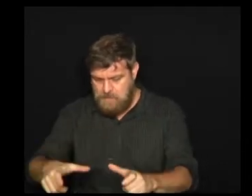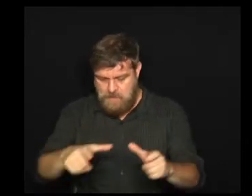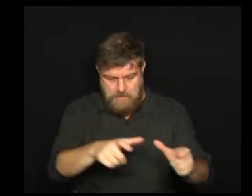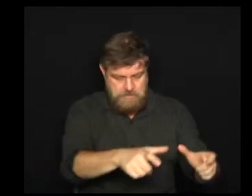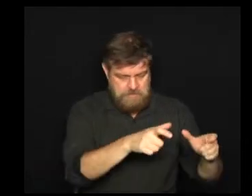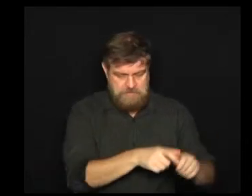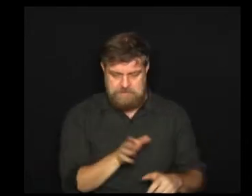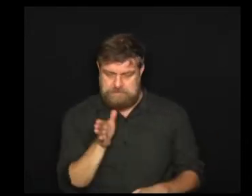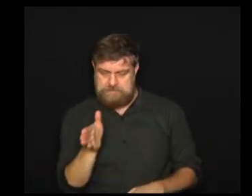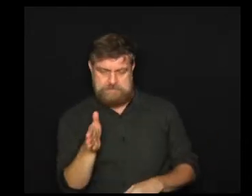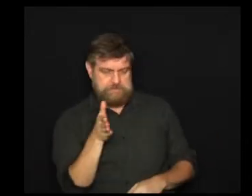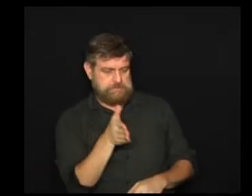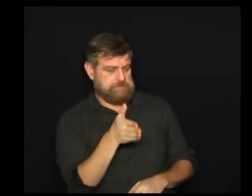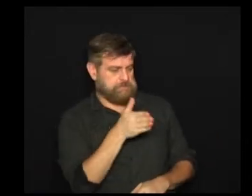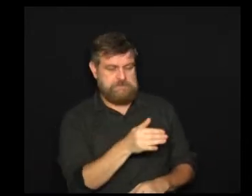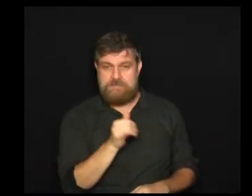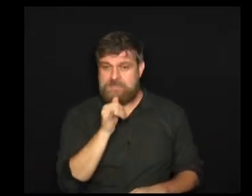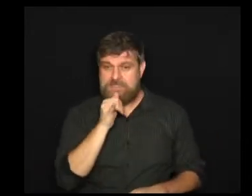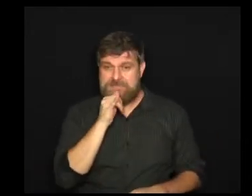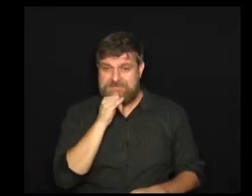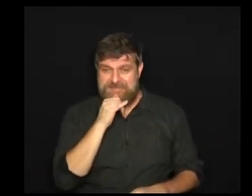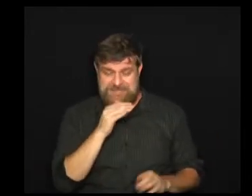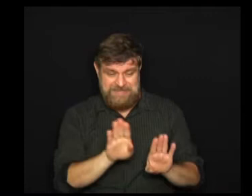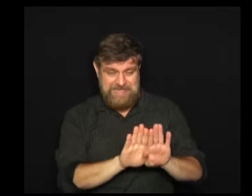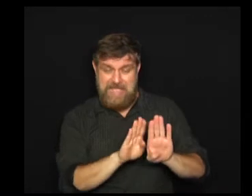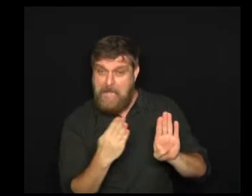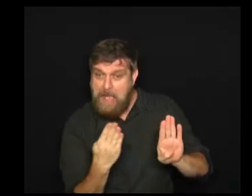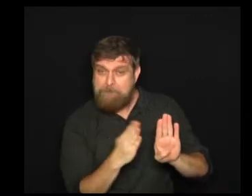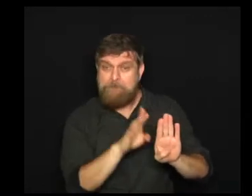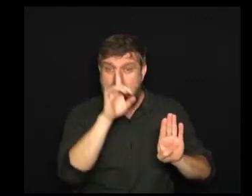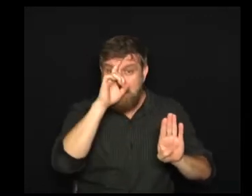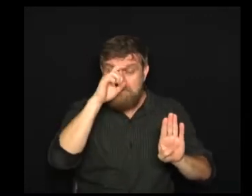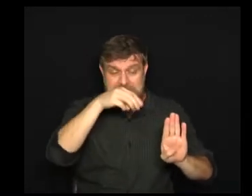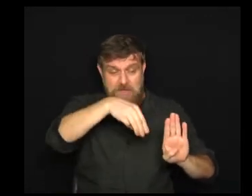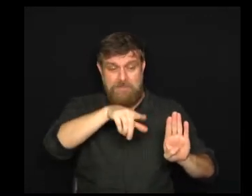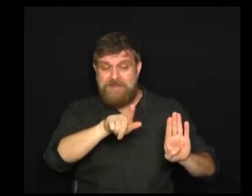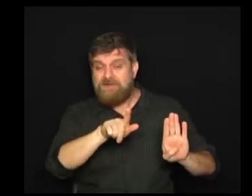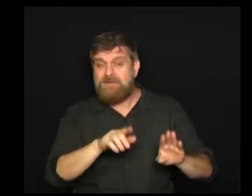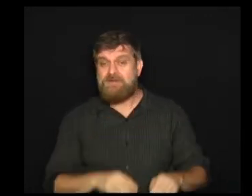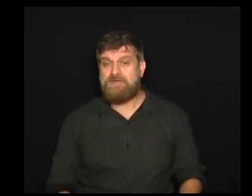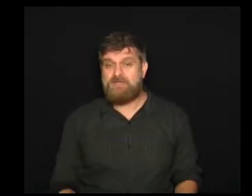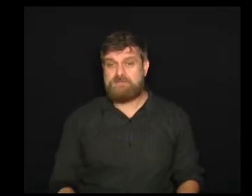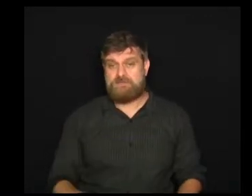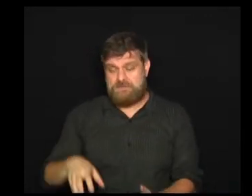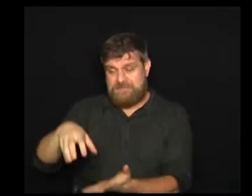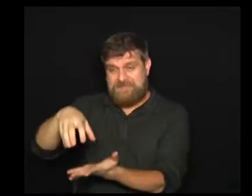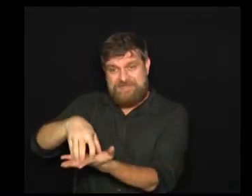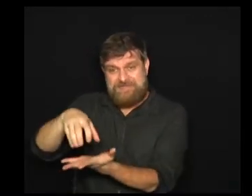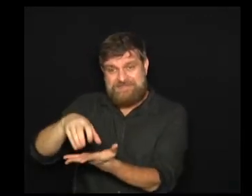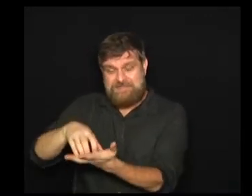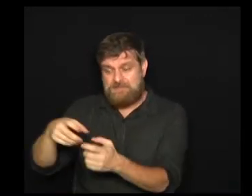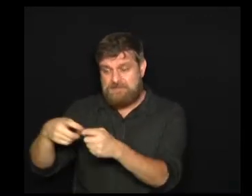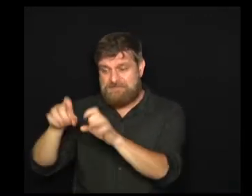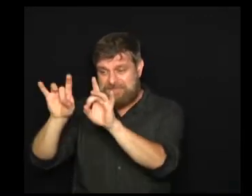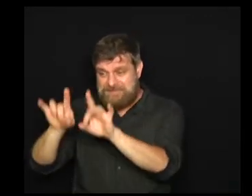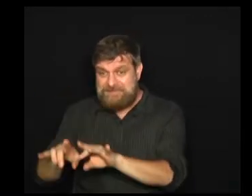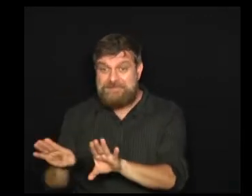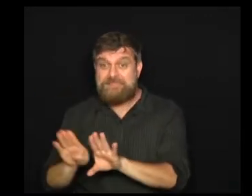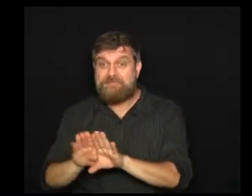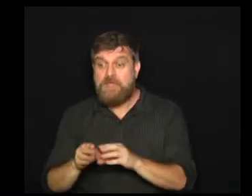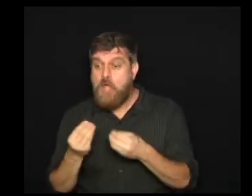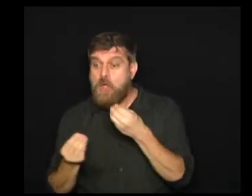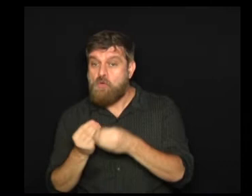chegar até na portaria do Mário Gatti, ela tem que chegar na portaria ali do AME, tem que ir até o Hospital do